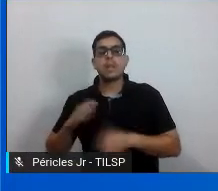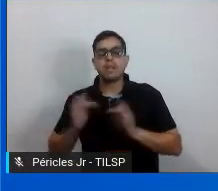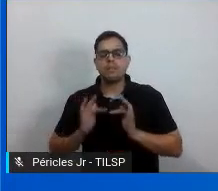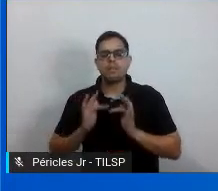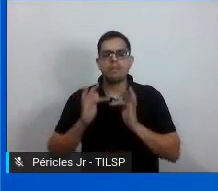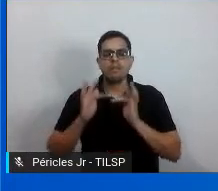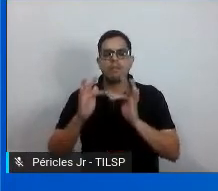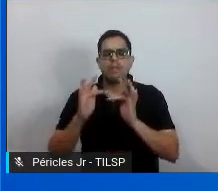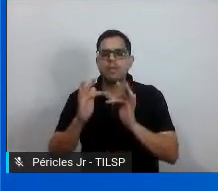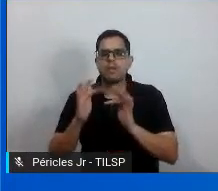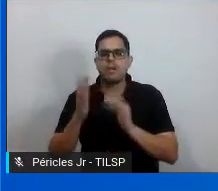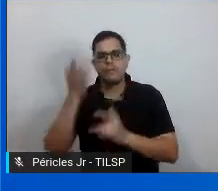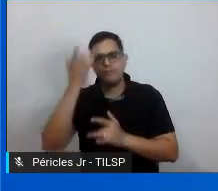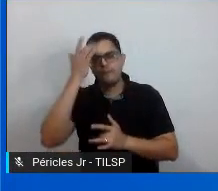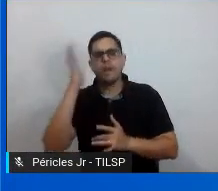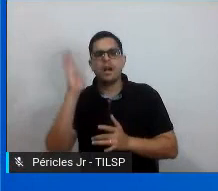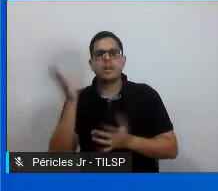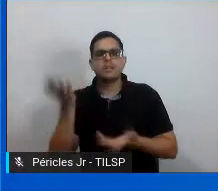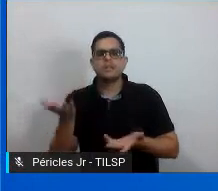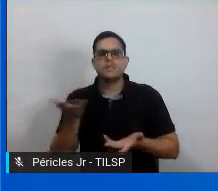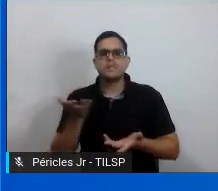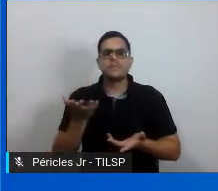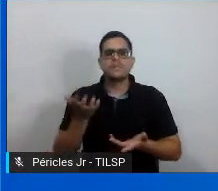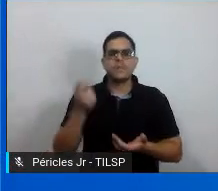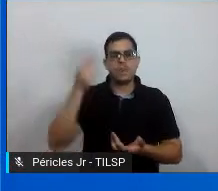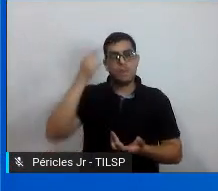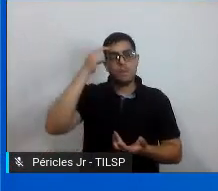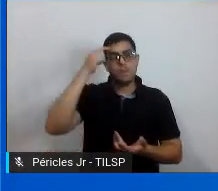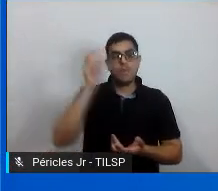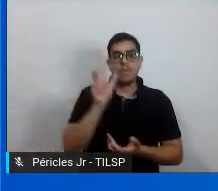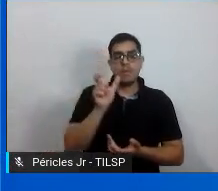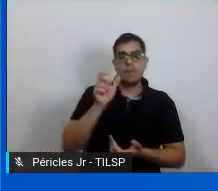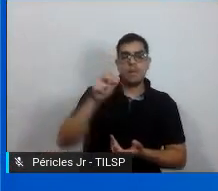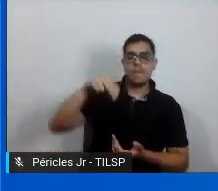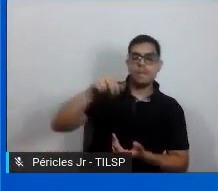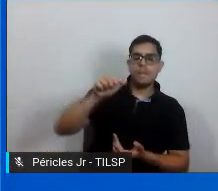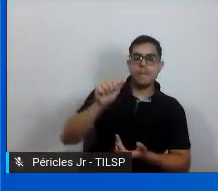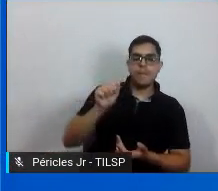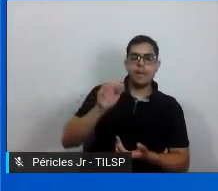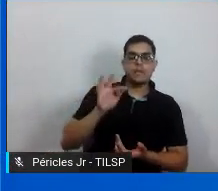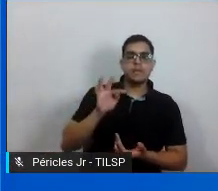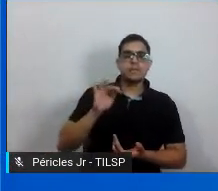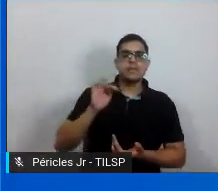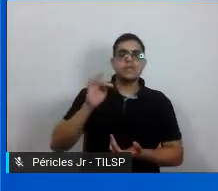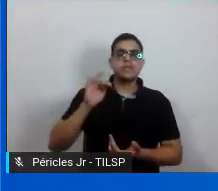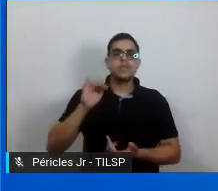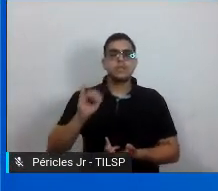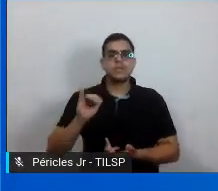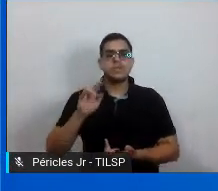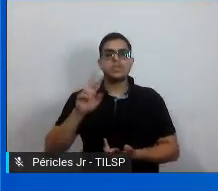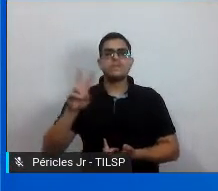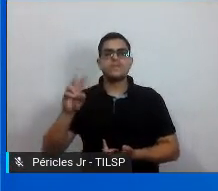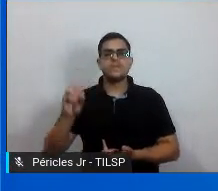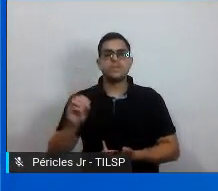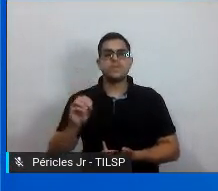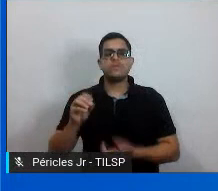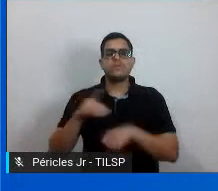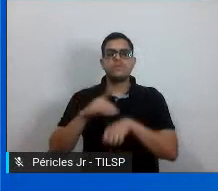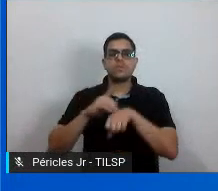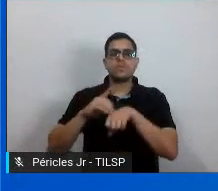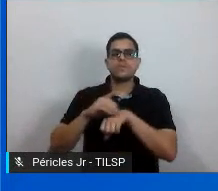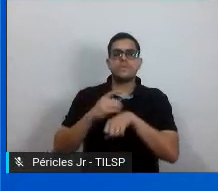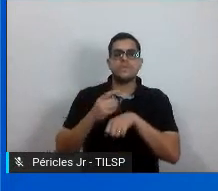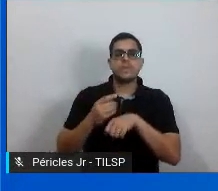ideia nativos digitais né então quase como se isso tivesse escrito no